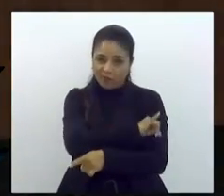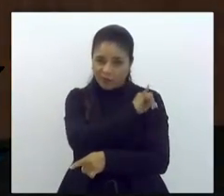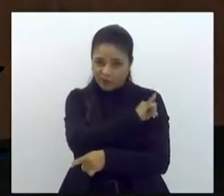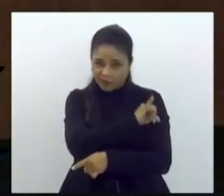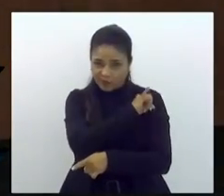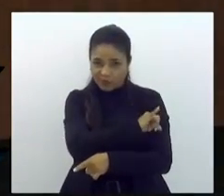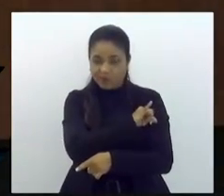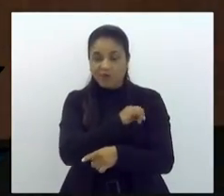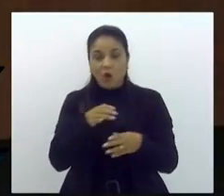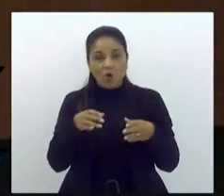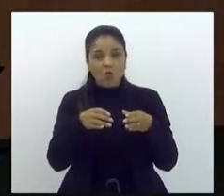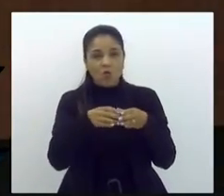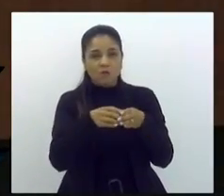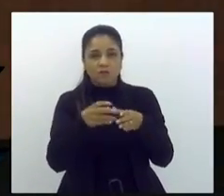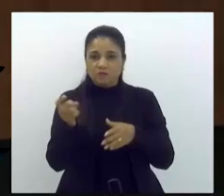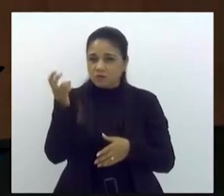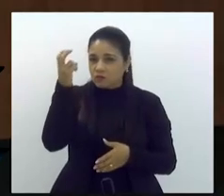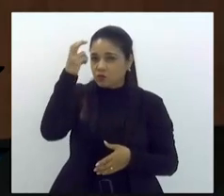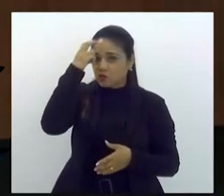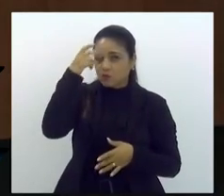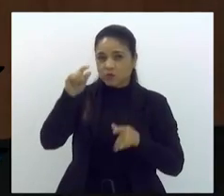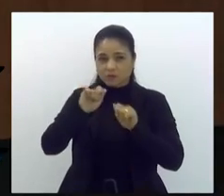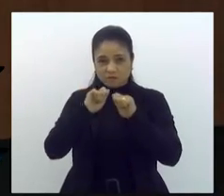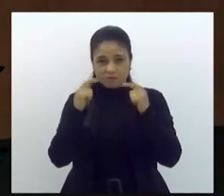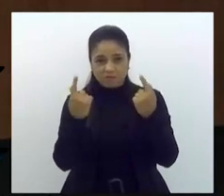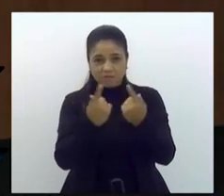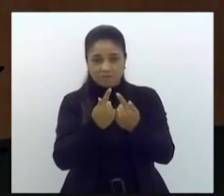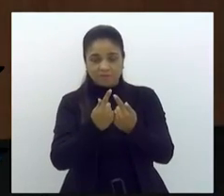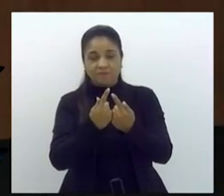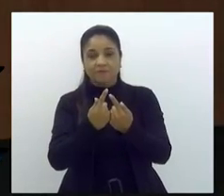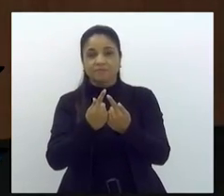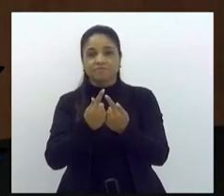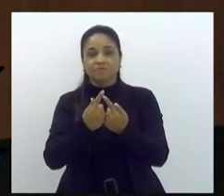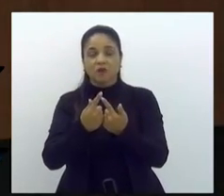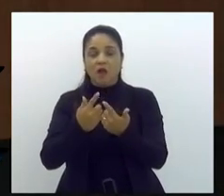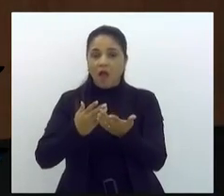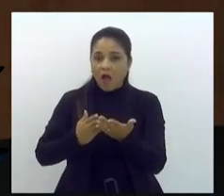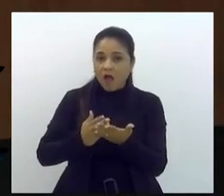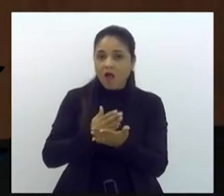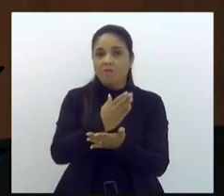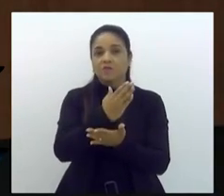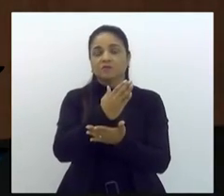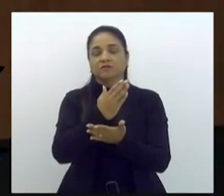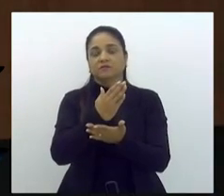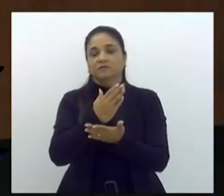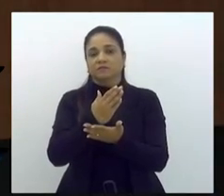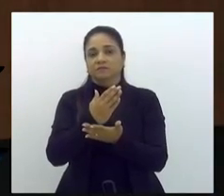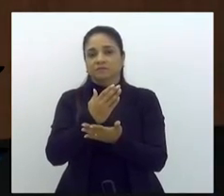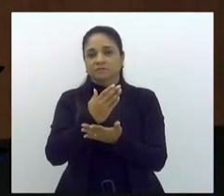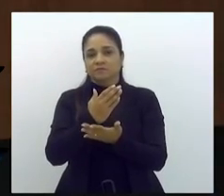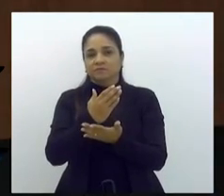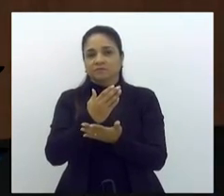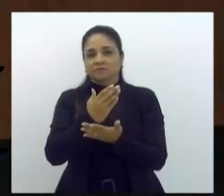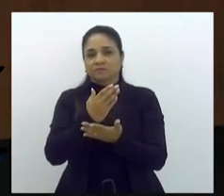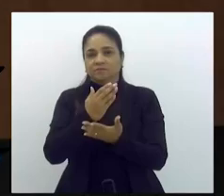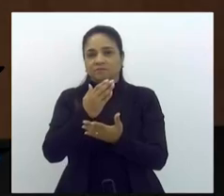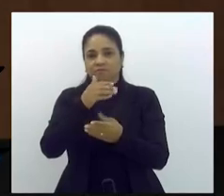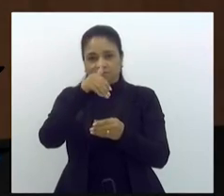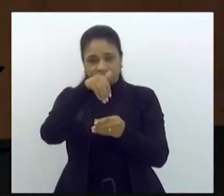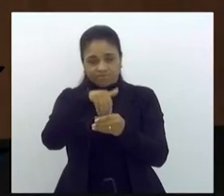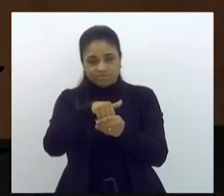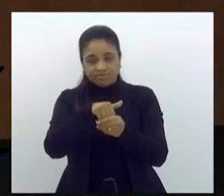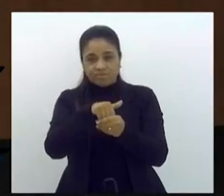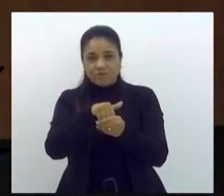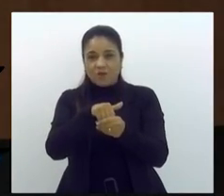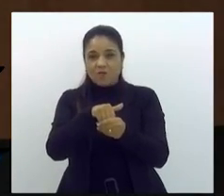a comissão de Cultura aqui da Assembleia Legislativa nós aprovamos a realização para daqui algumas